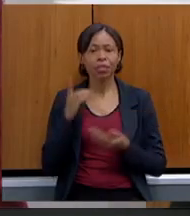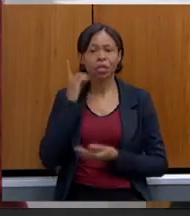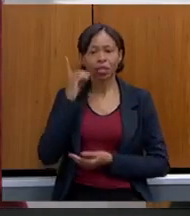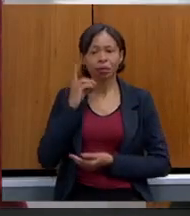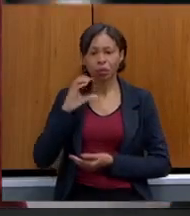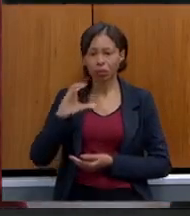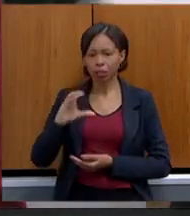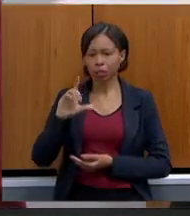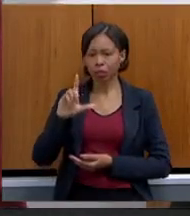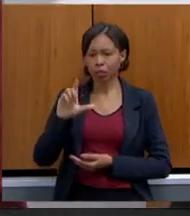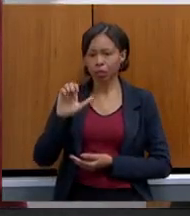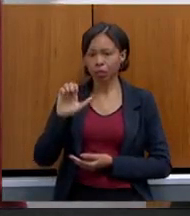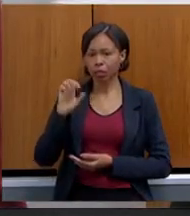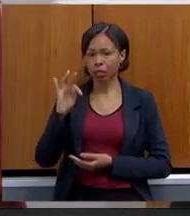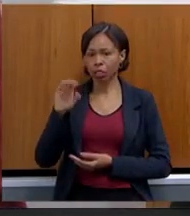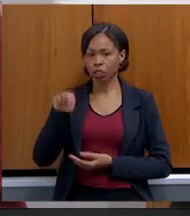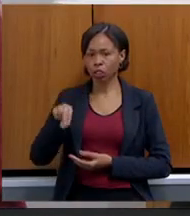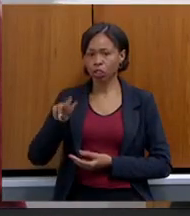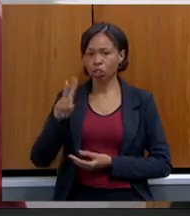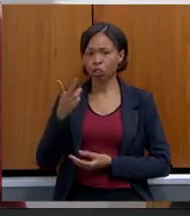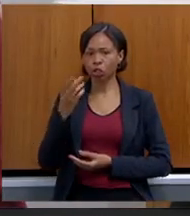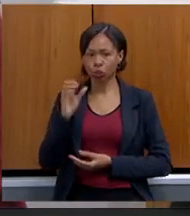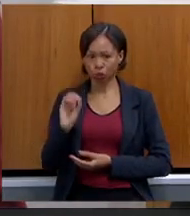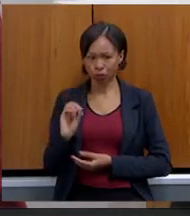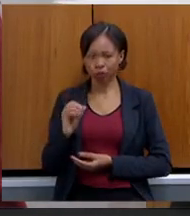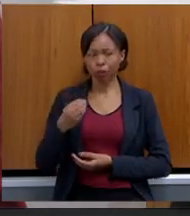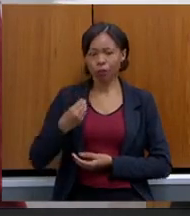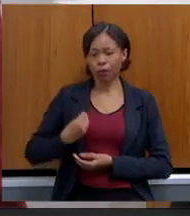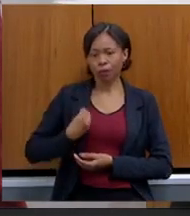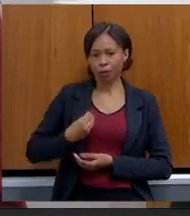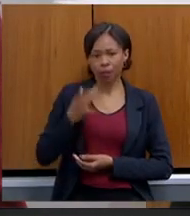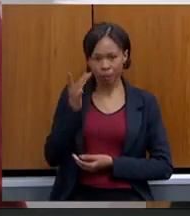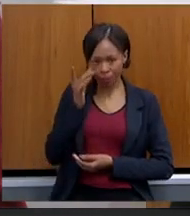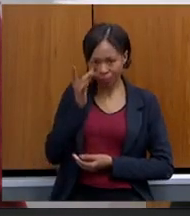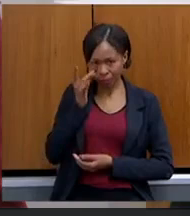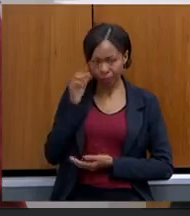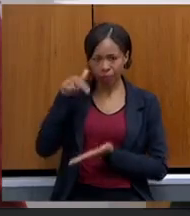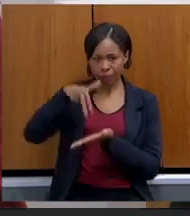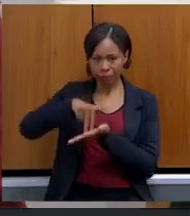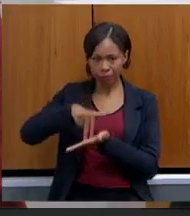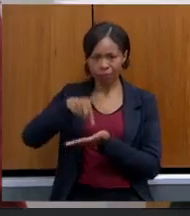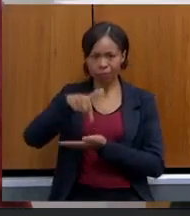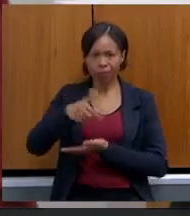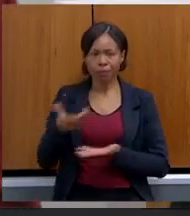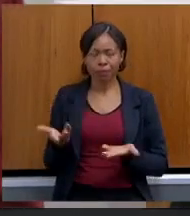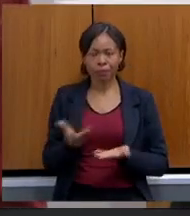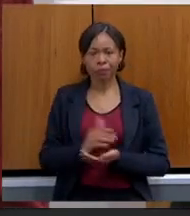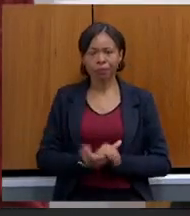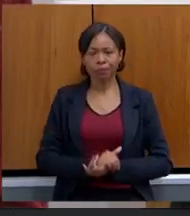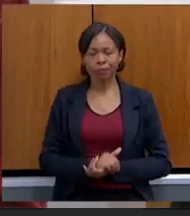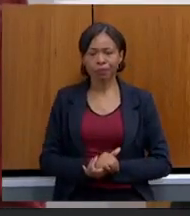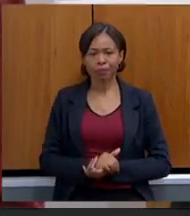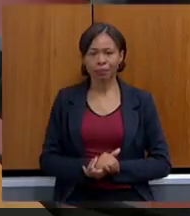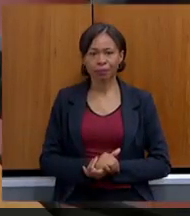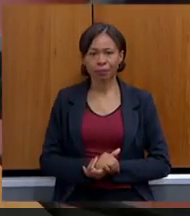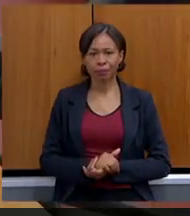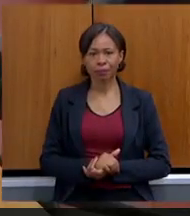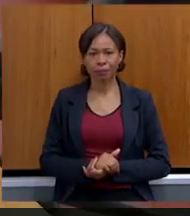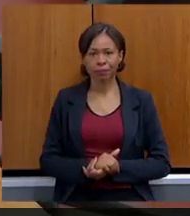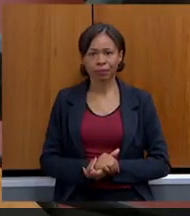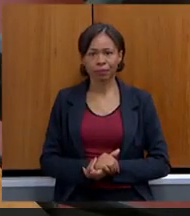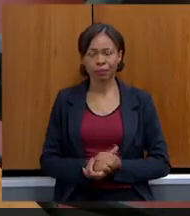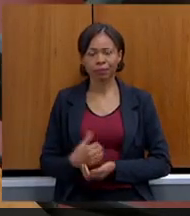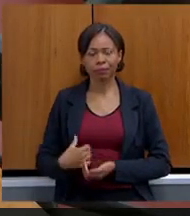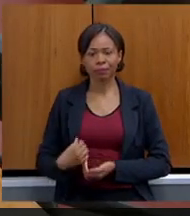Cleitinho Azevedo que está conosco presencialmente aqui na Assembleia fiscaliza retado com vossa excelência'